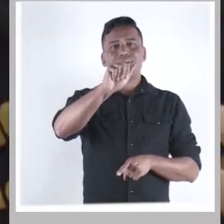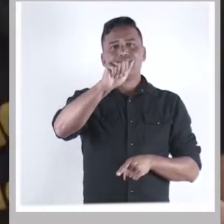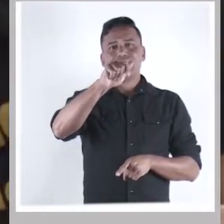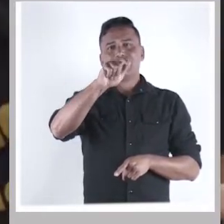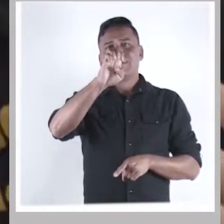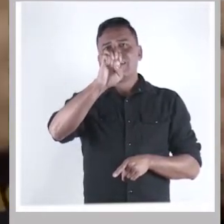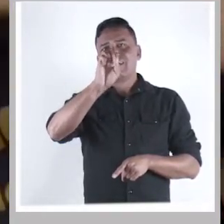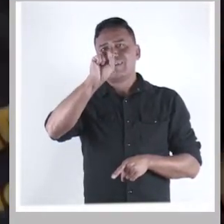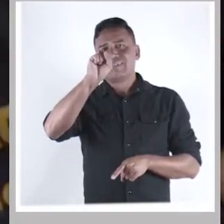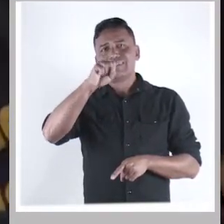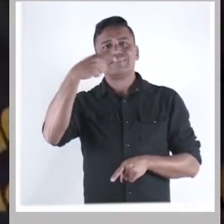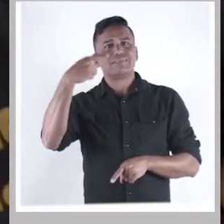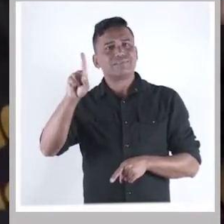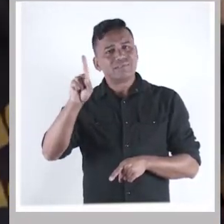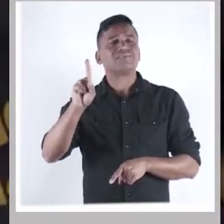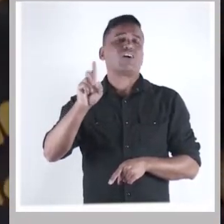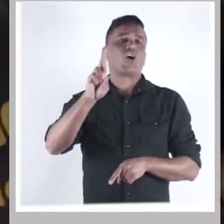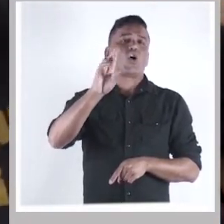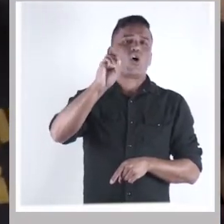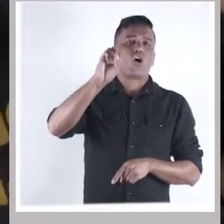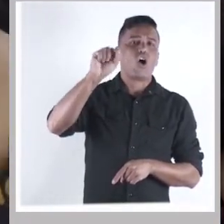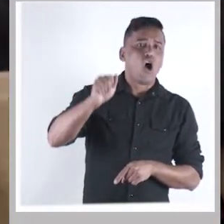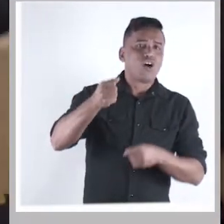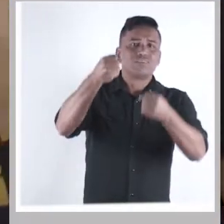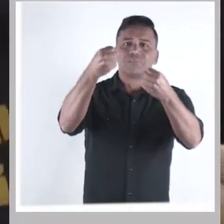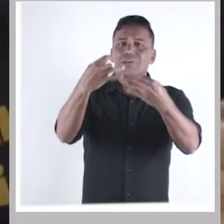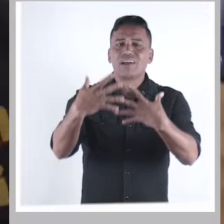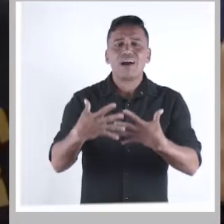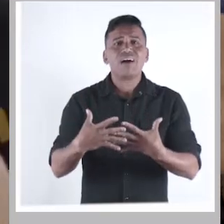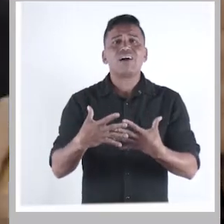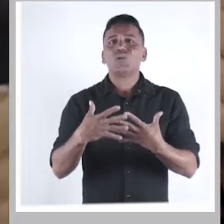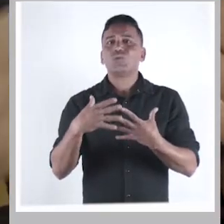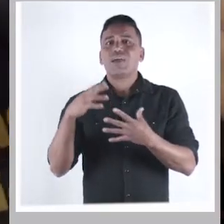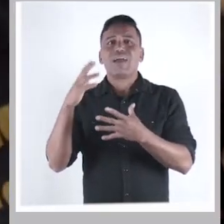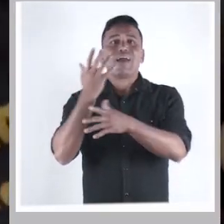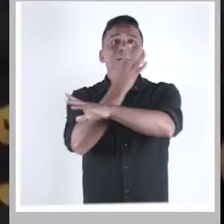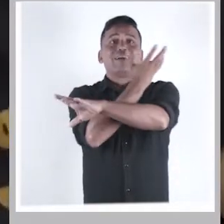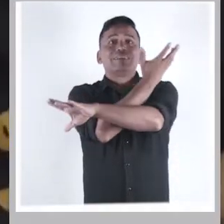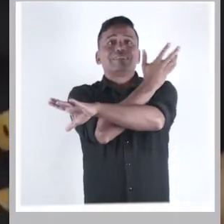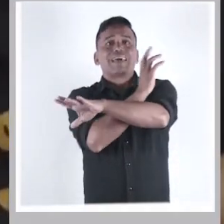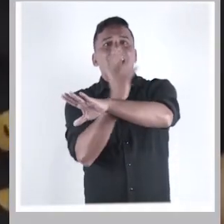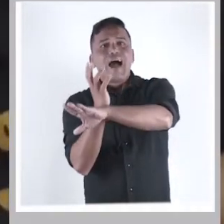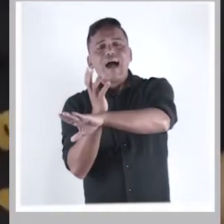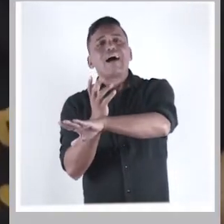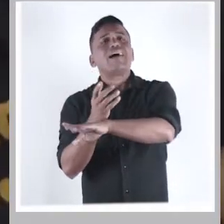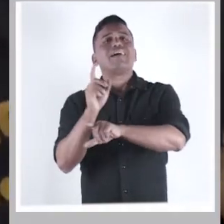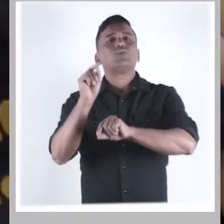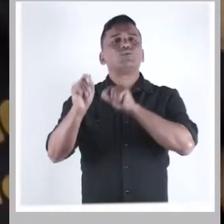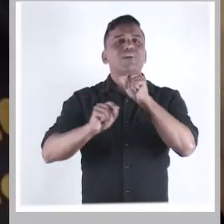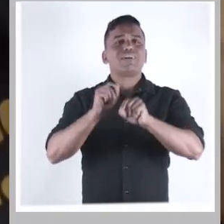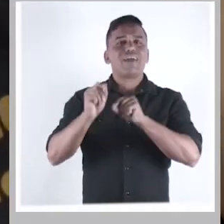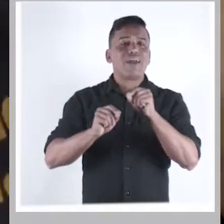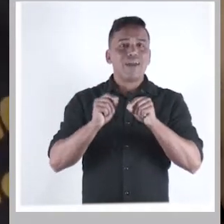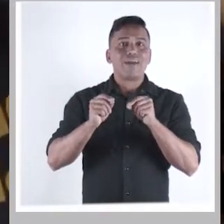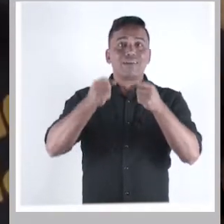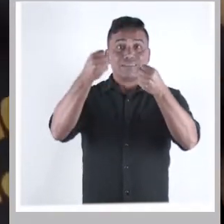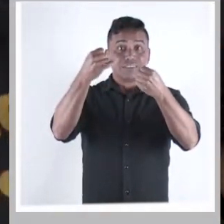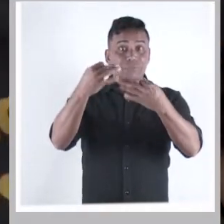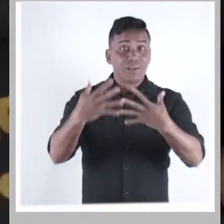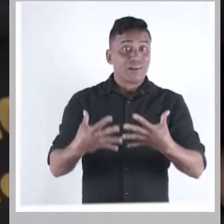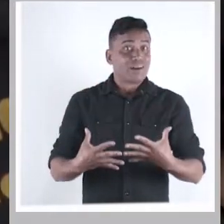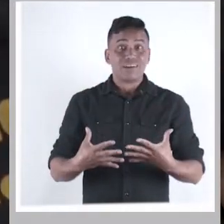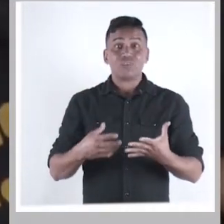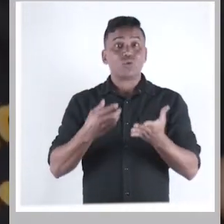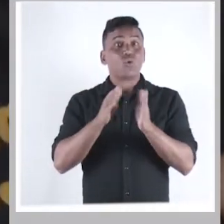os tradutores dele. Eu viajo, sabe, nas discussões, ele ali falando, né? Explicando o que é o Cerrado. Explicando Grande